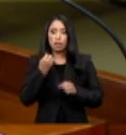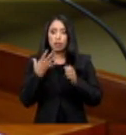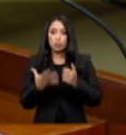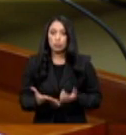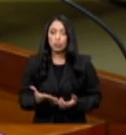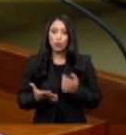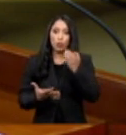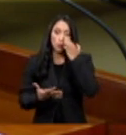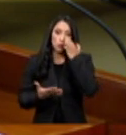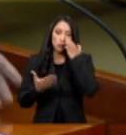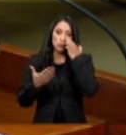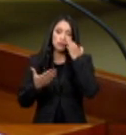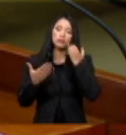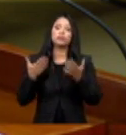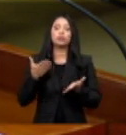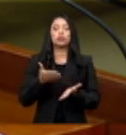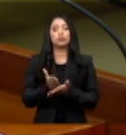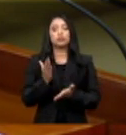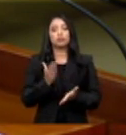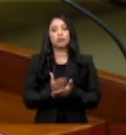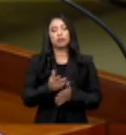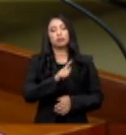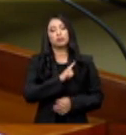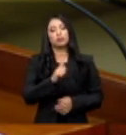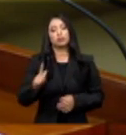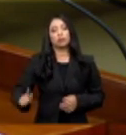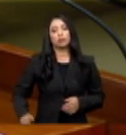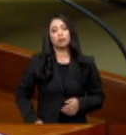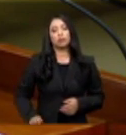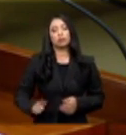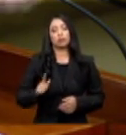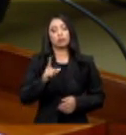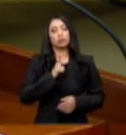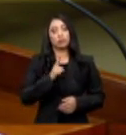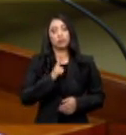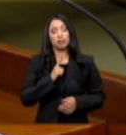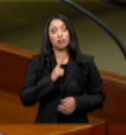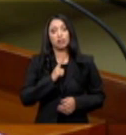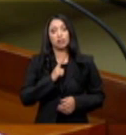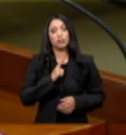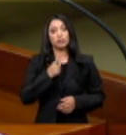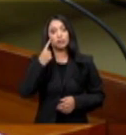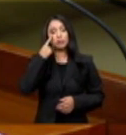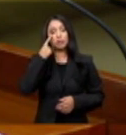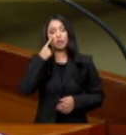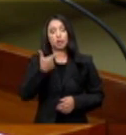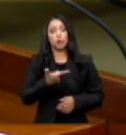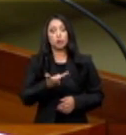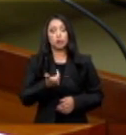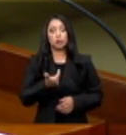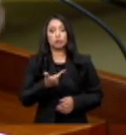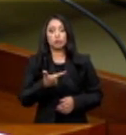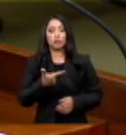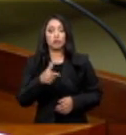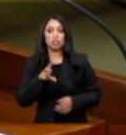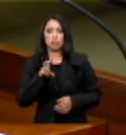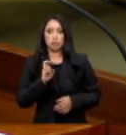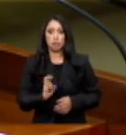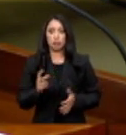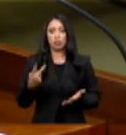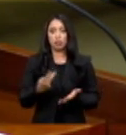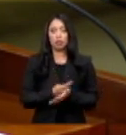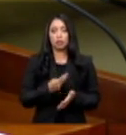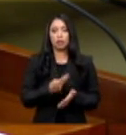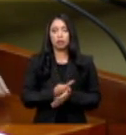Logística, aprovado pelo governo federal, pelo próprio Conselho do PPI, estimou que, num cenário para 2025, sem